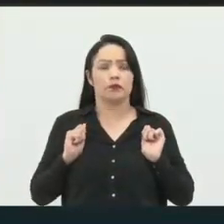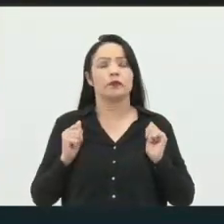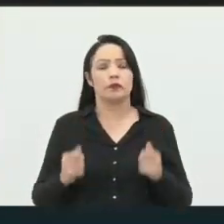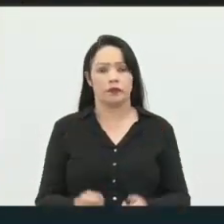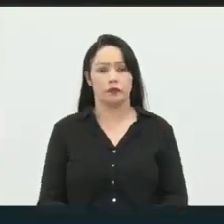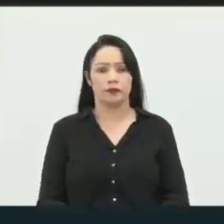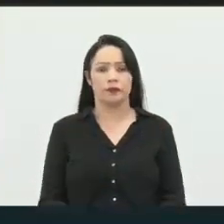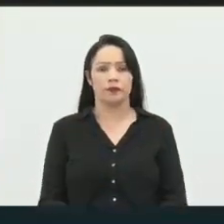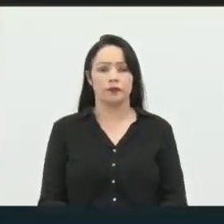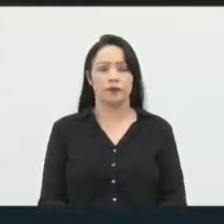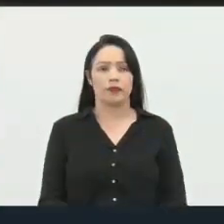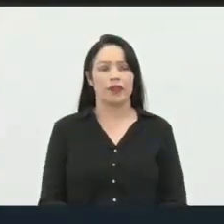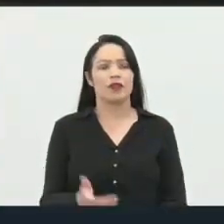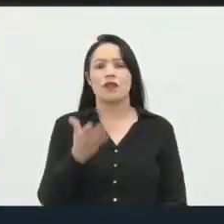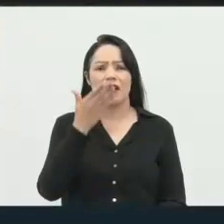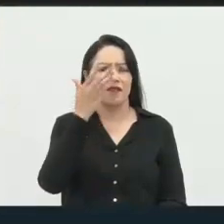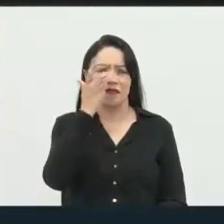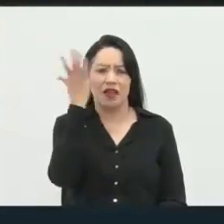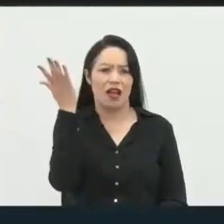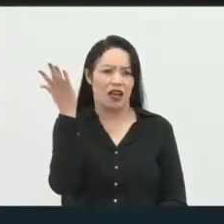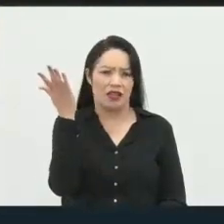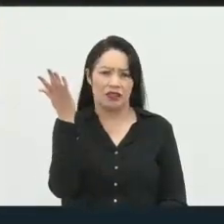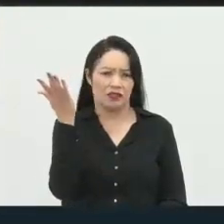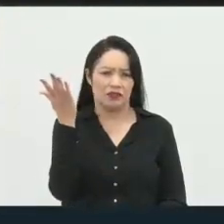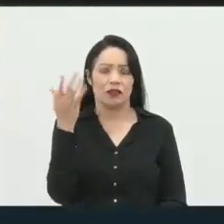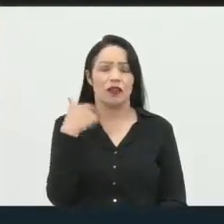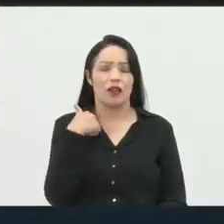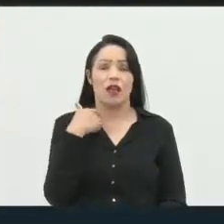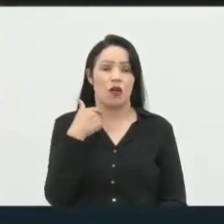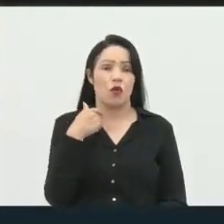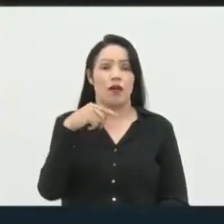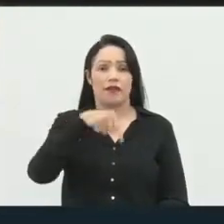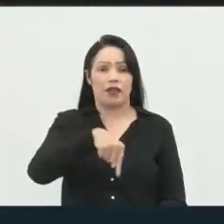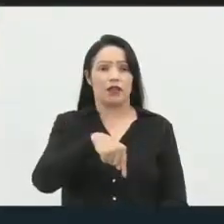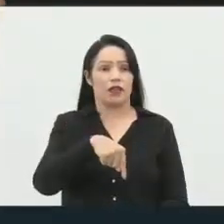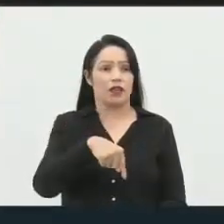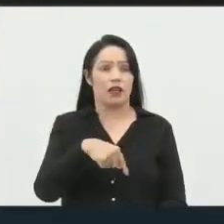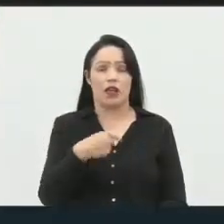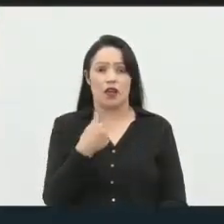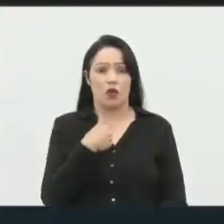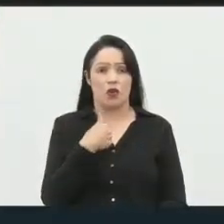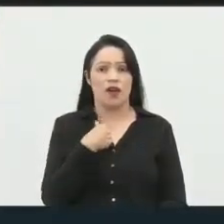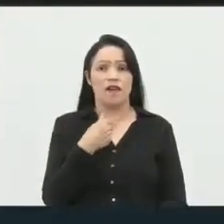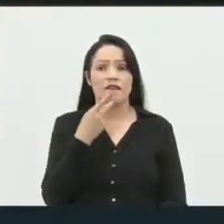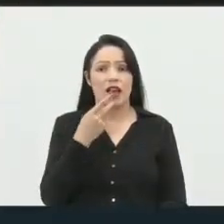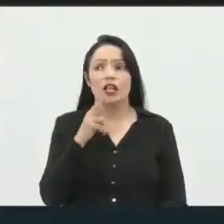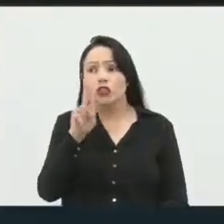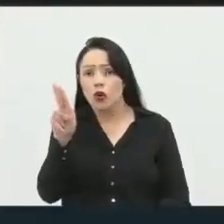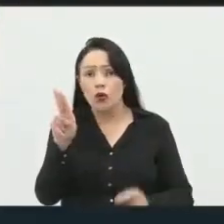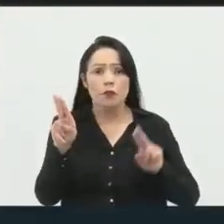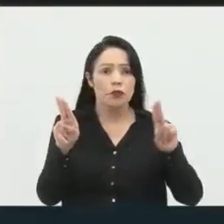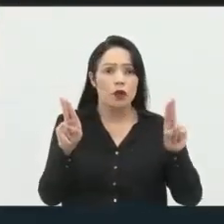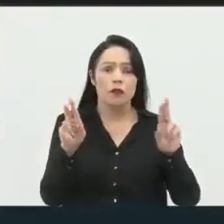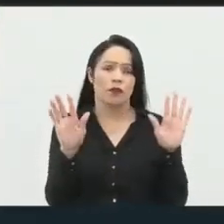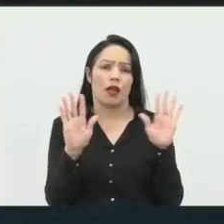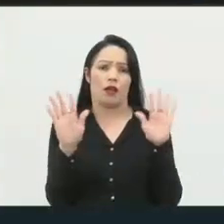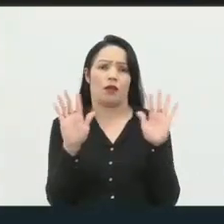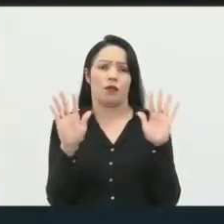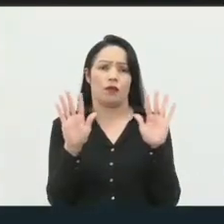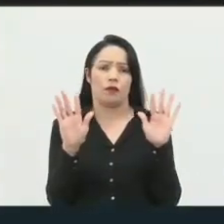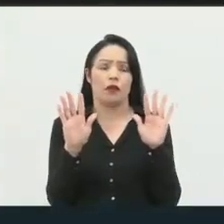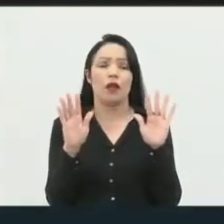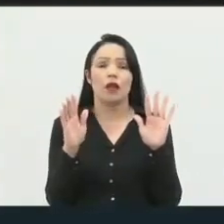Providência então é muito fácil e eu não estou aqui não tenho procuração para falar em nome de ninguém Tenho sim para falar